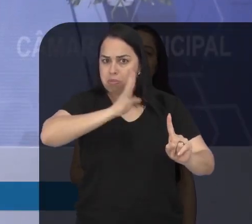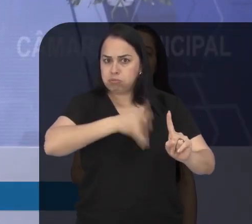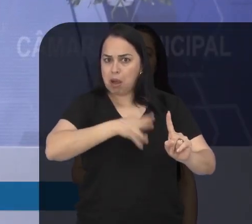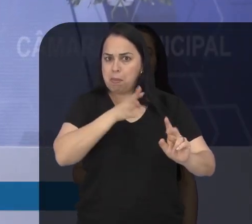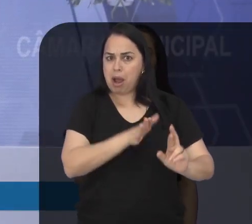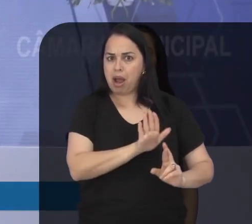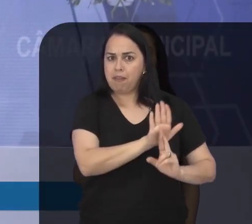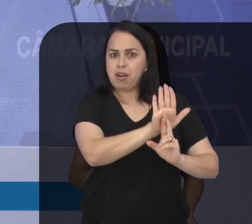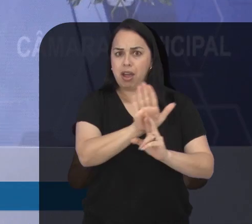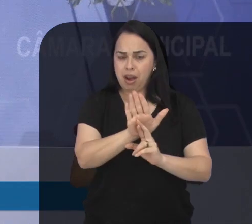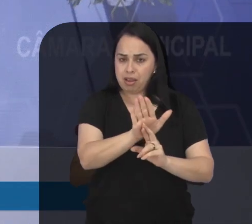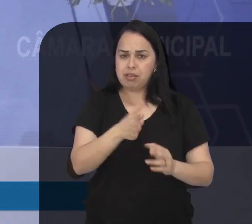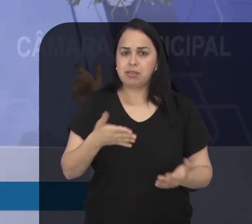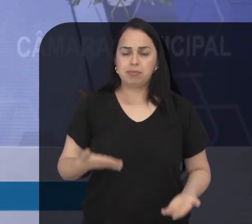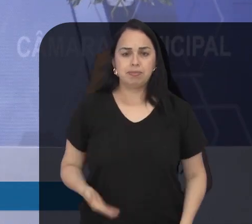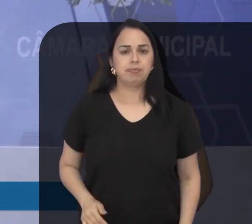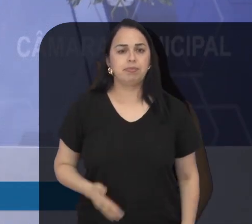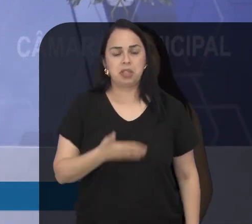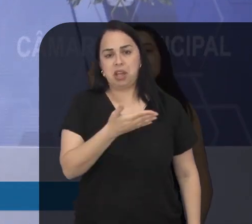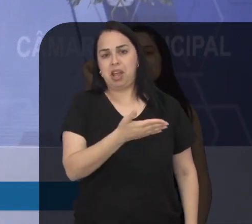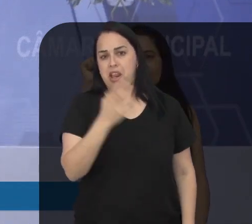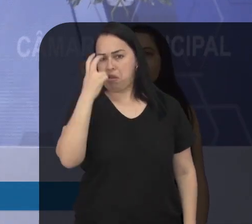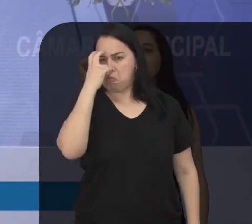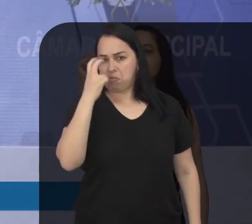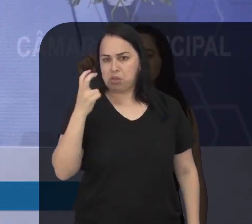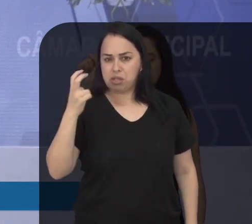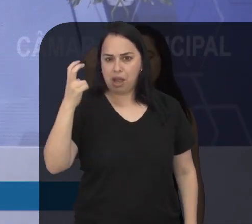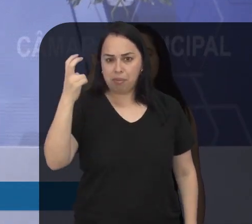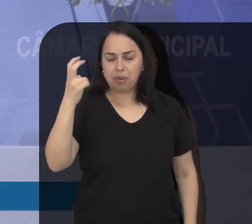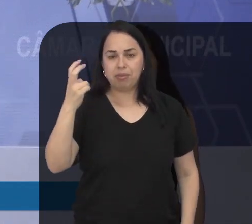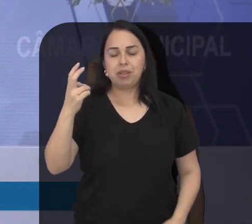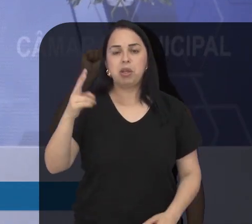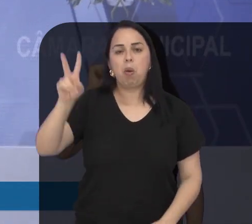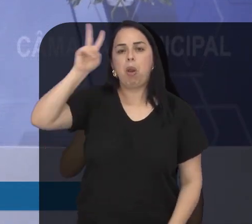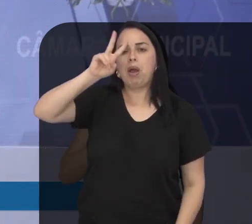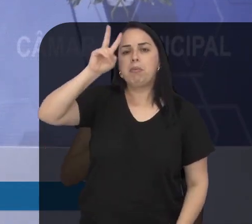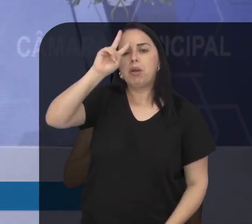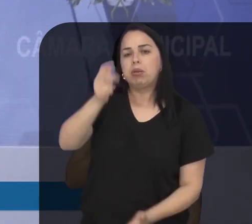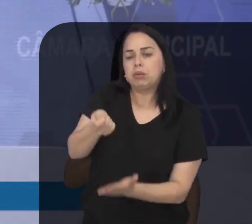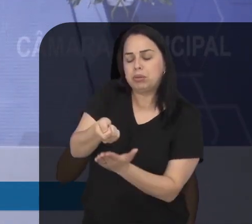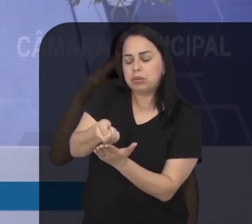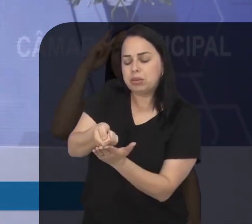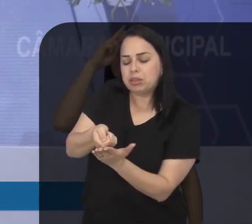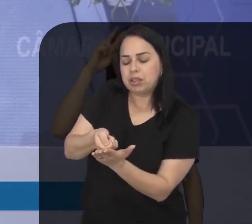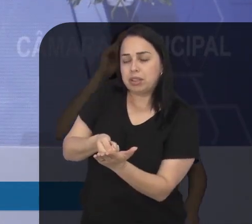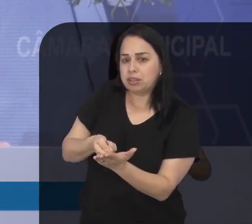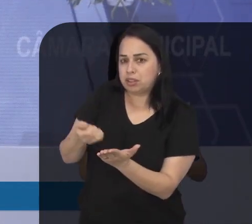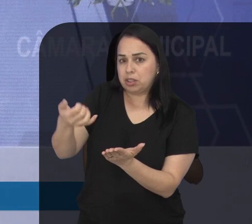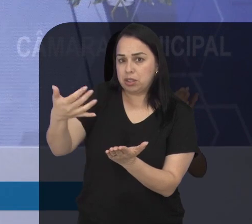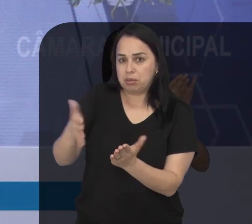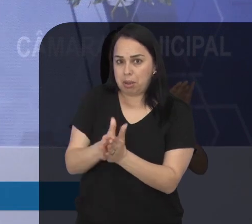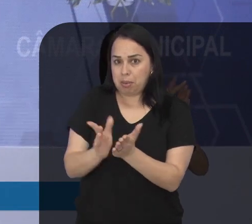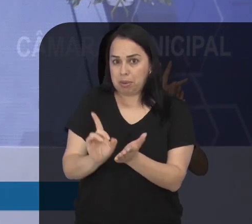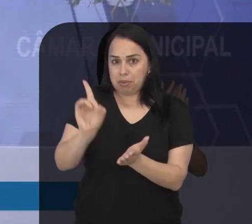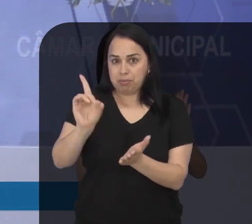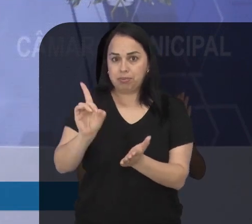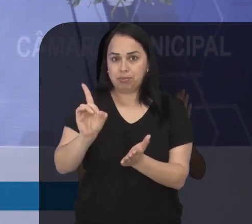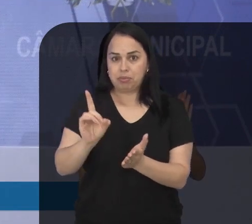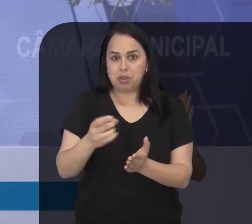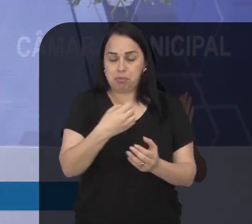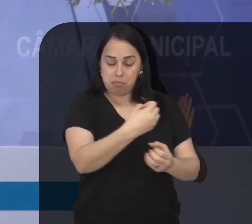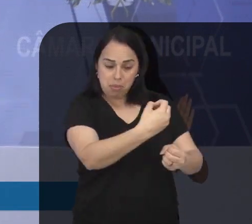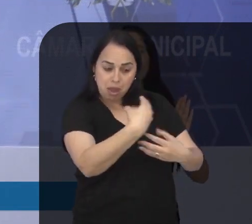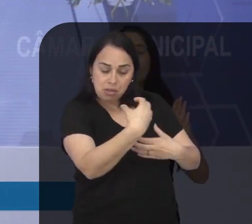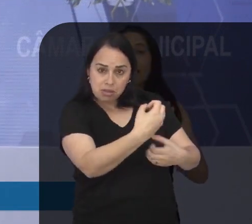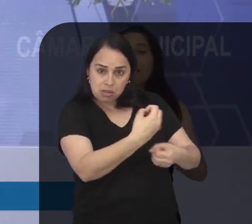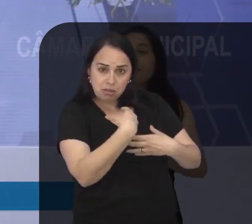referência para os mais jovens. Ele é sábio e me vem o texto que diz assim, da palavra de Deus: ensina-me